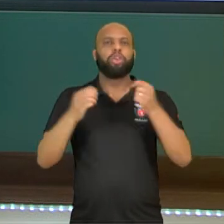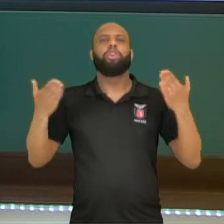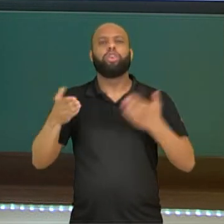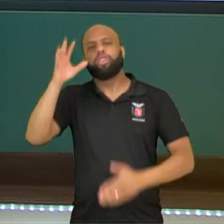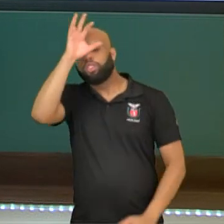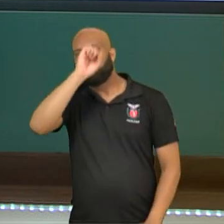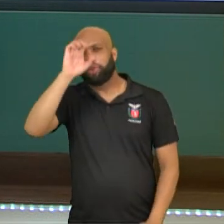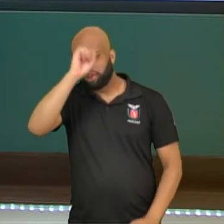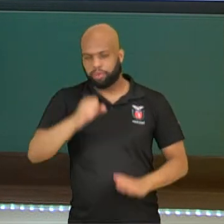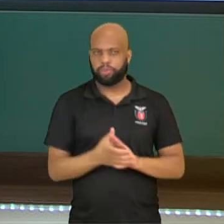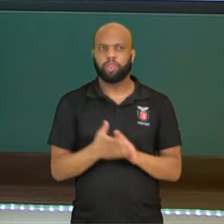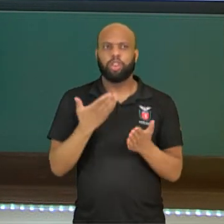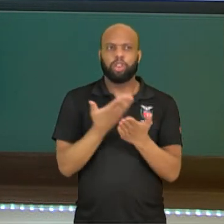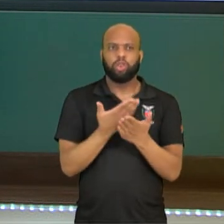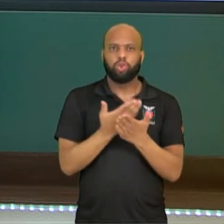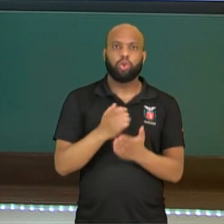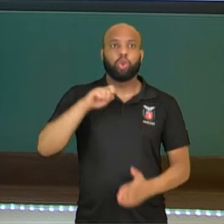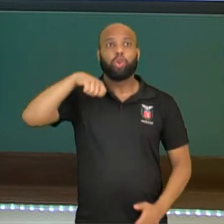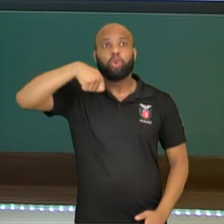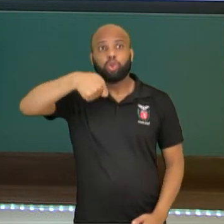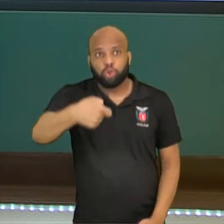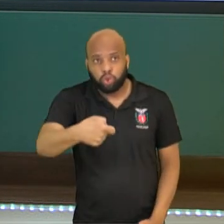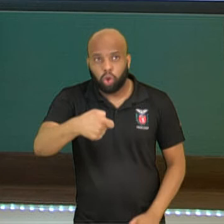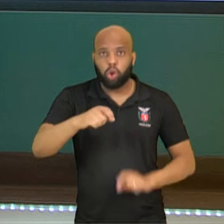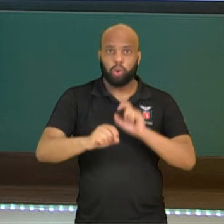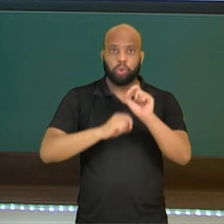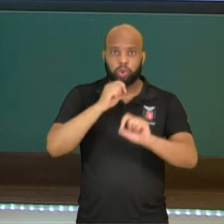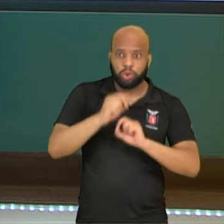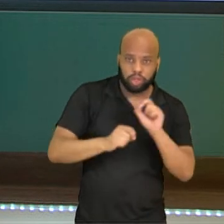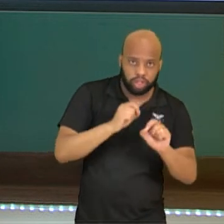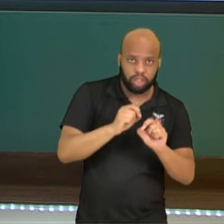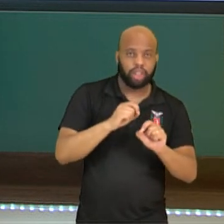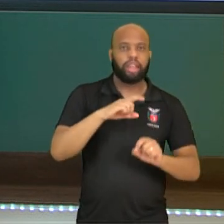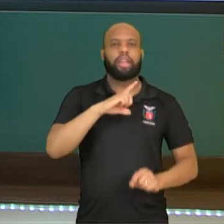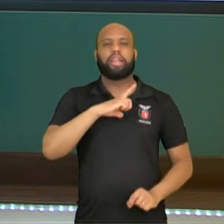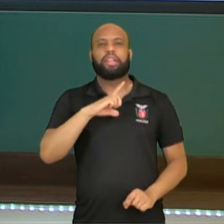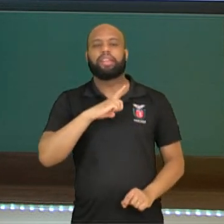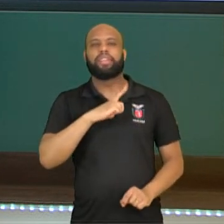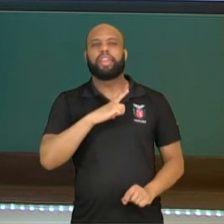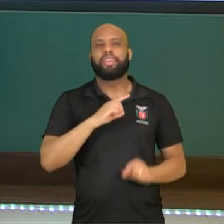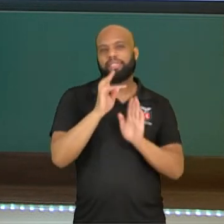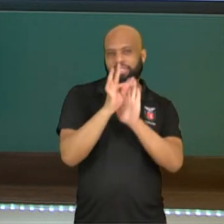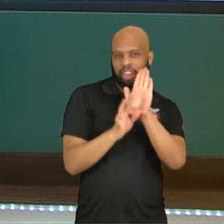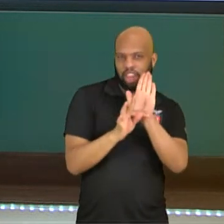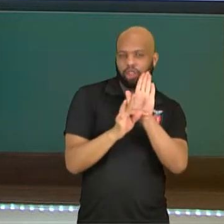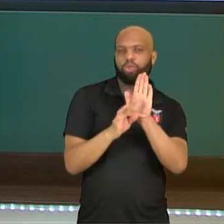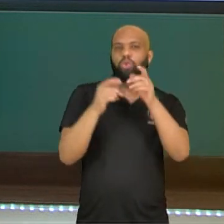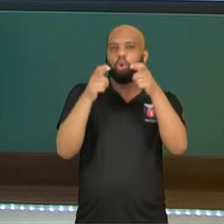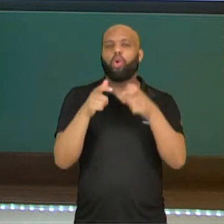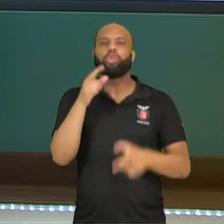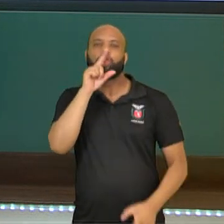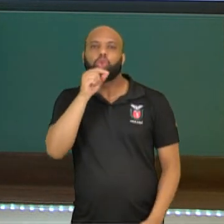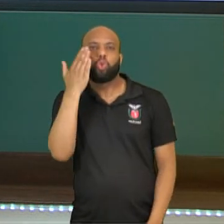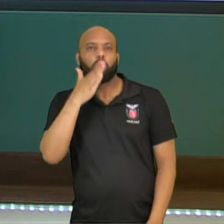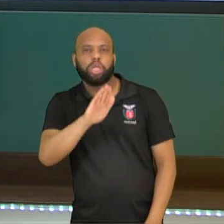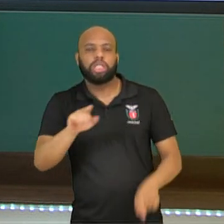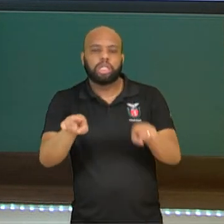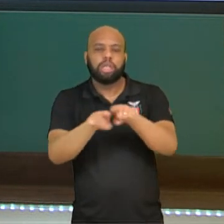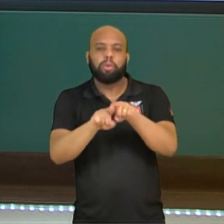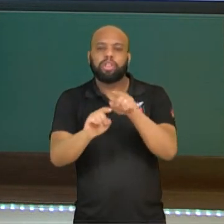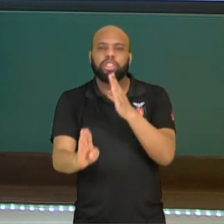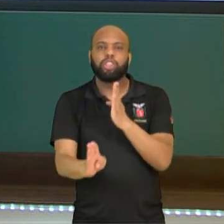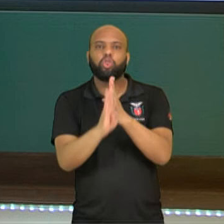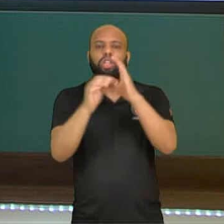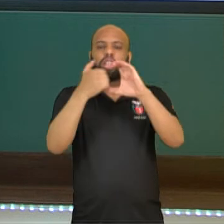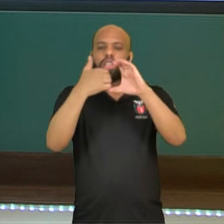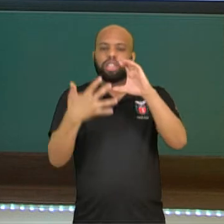aprendemos? Falamos aqui, ó, gênero textual, comentário no Twitter, né, os tweets. Identificamos as características nas redes sociais,